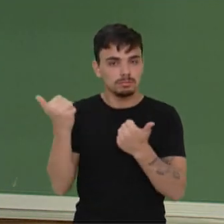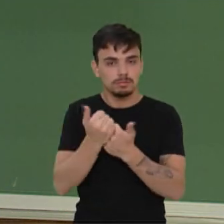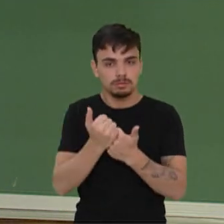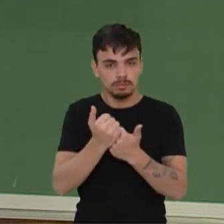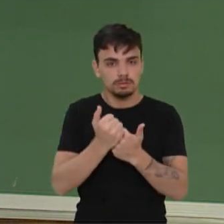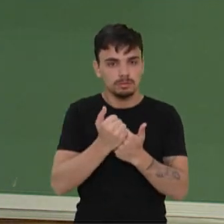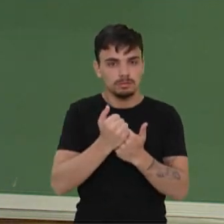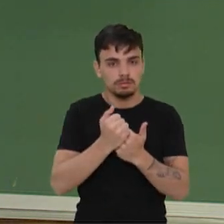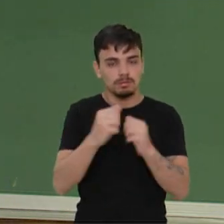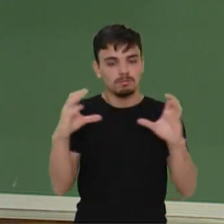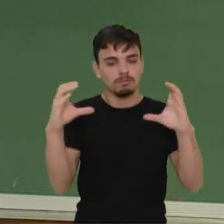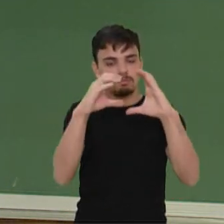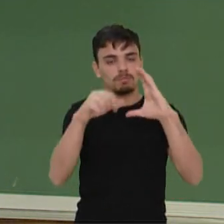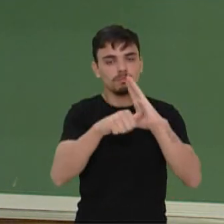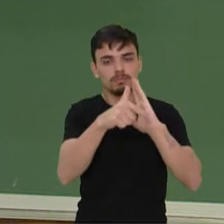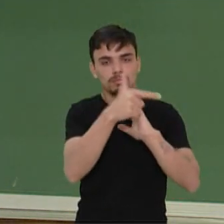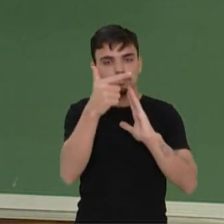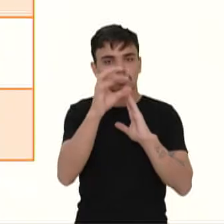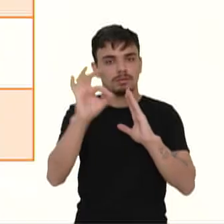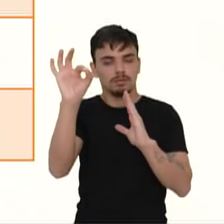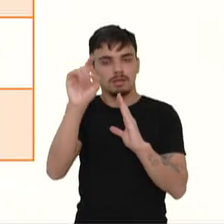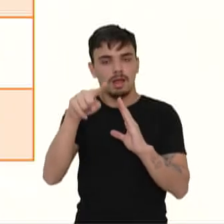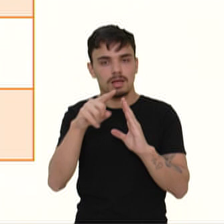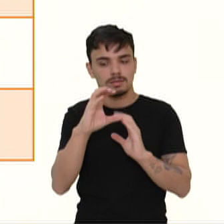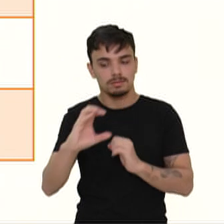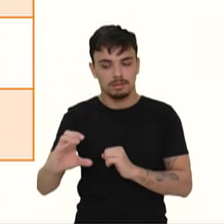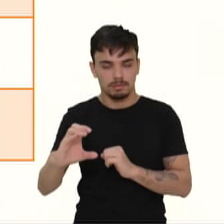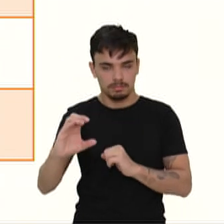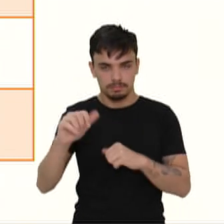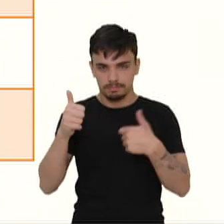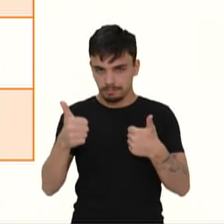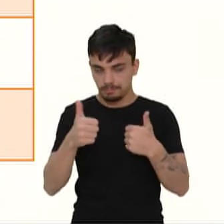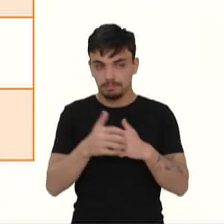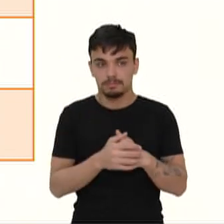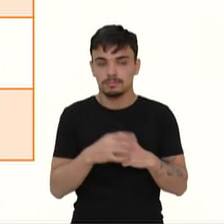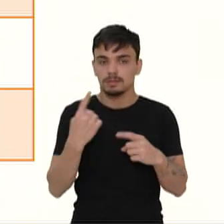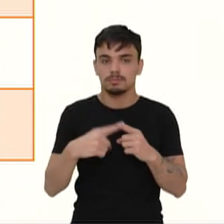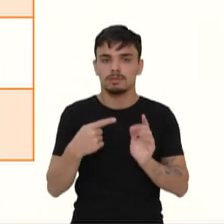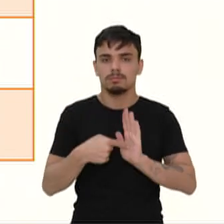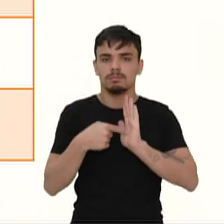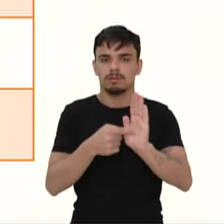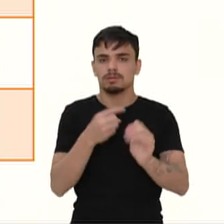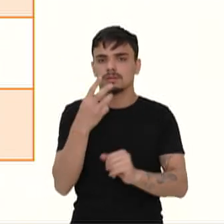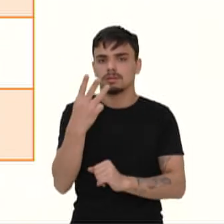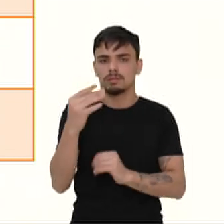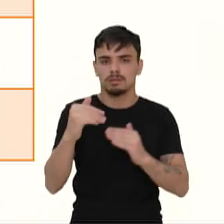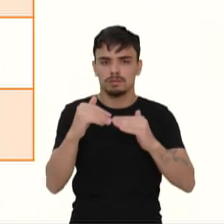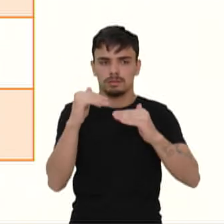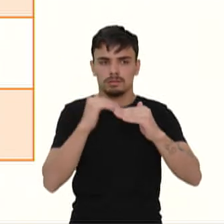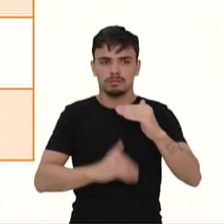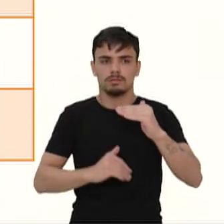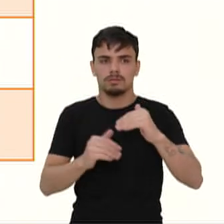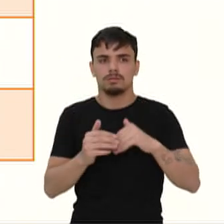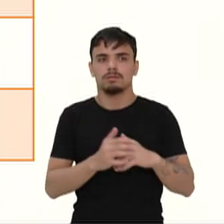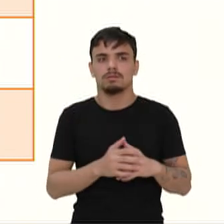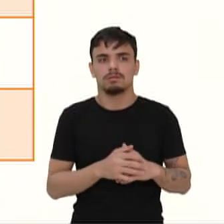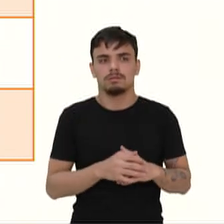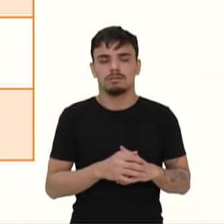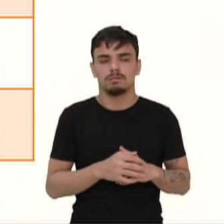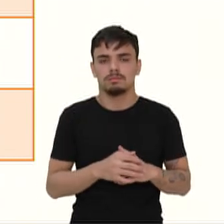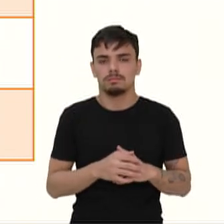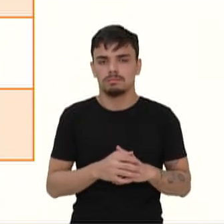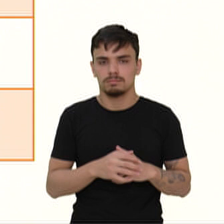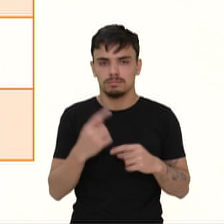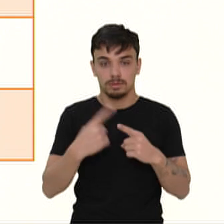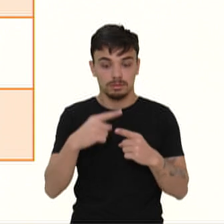quadrática o x por zero, o resultado é o termo C, né? É 3. Aí por que apareceu o 3 ali embaixo? Simples, apareceu porque o 0 e o